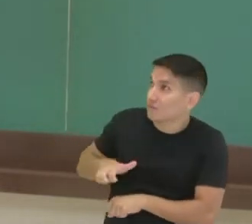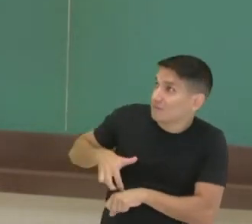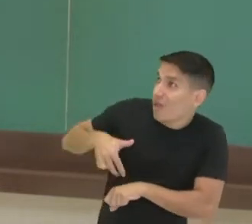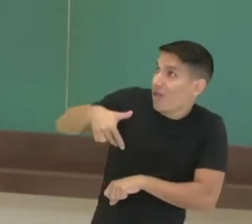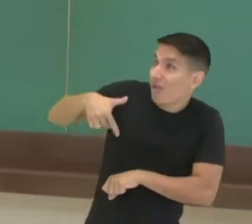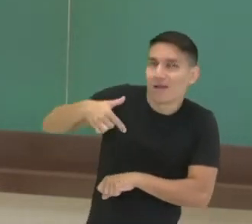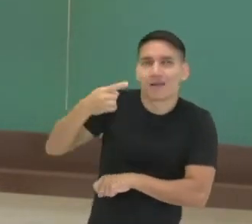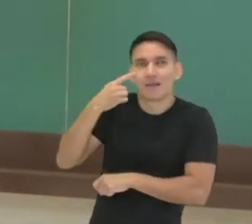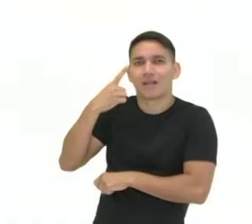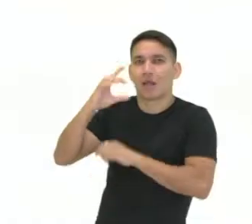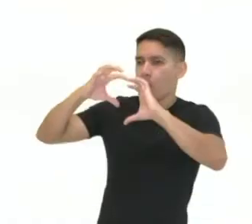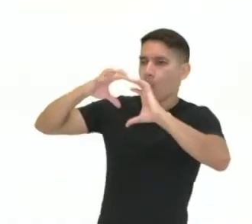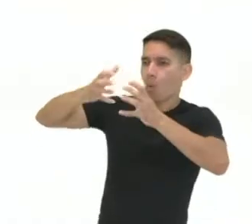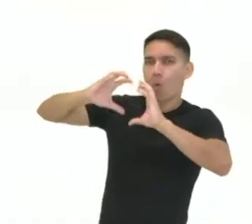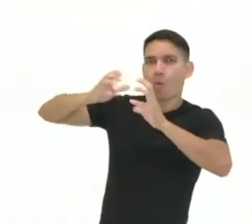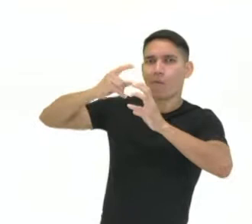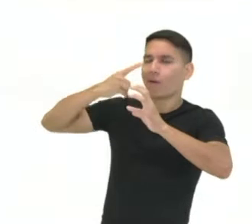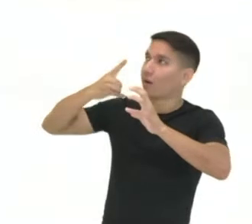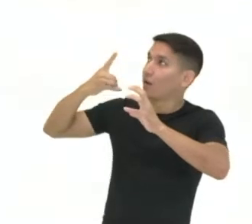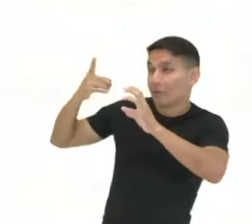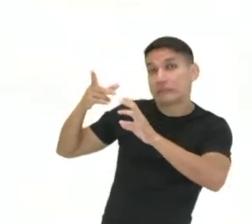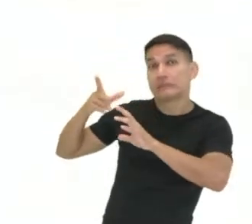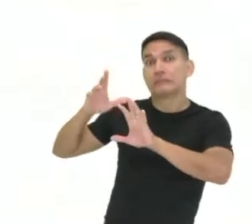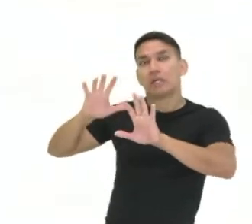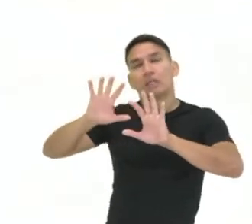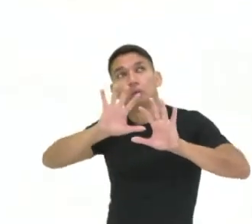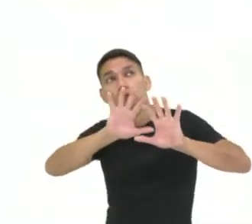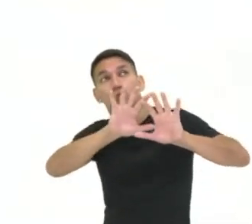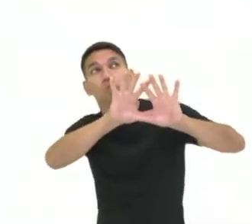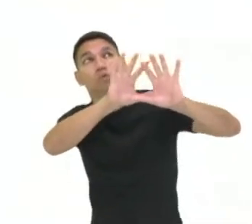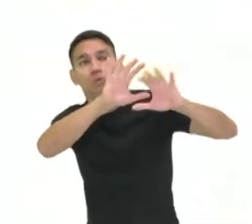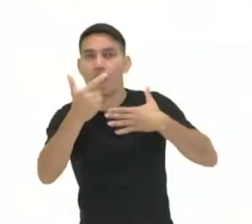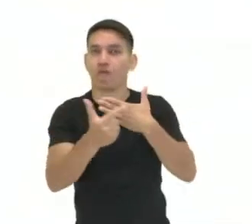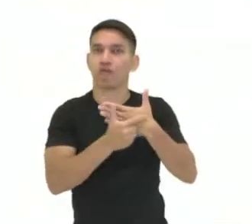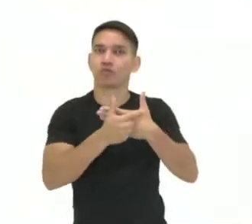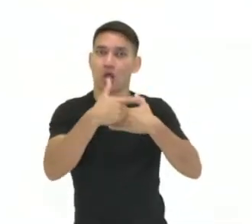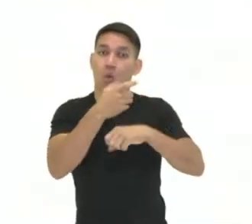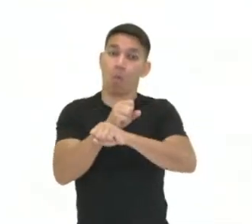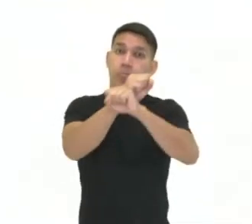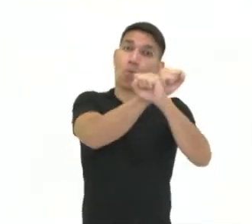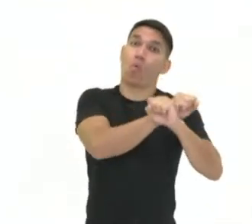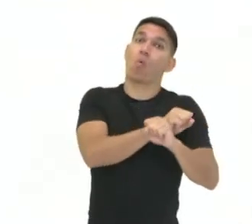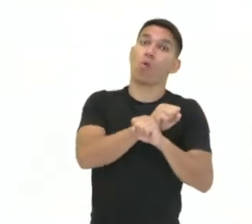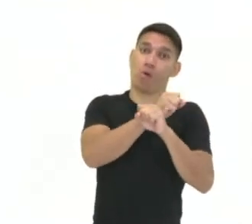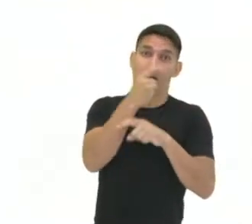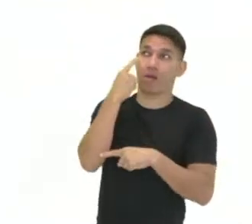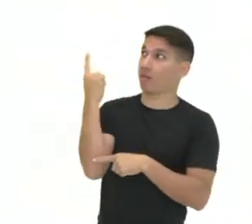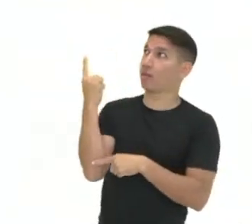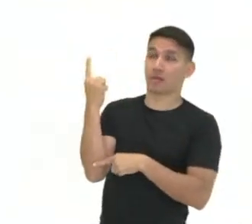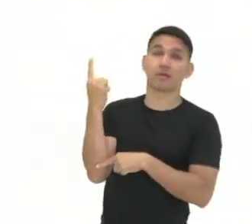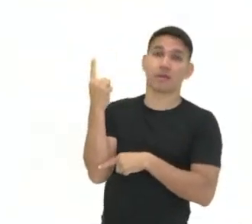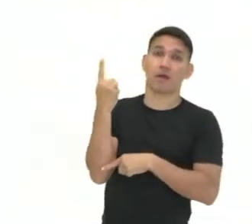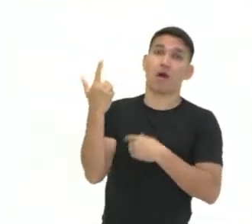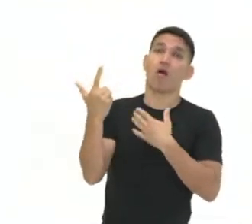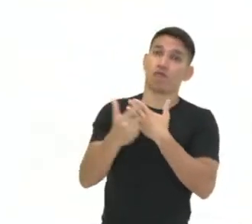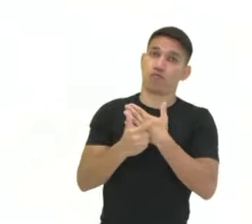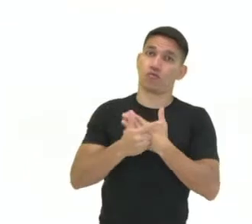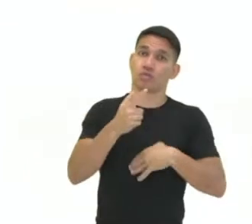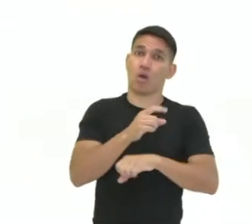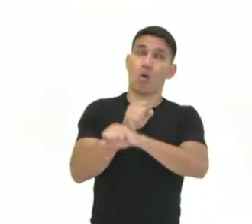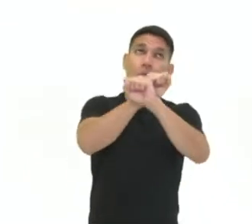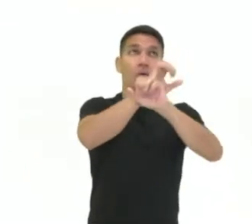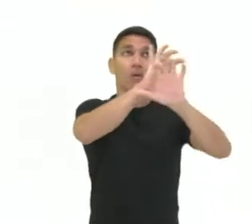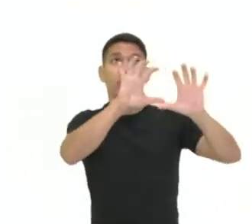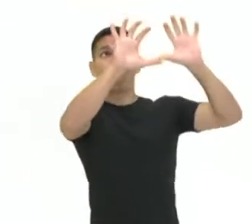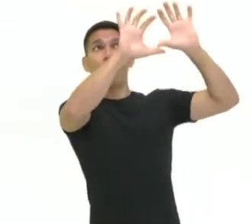reparem na bola. Então, esse goleiro está fazendo o papel dele, está defendendo para que essa bola não entre no gol, e